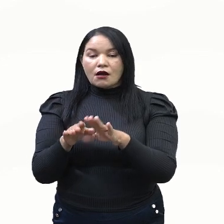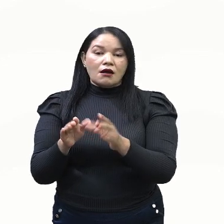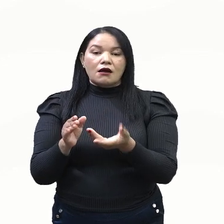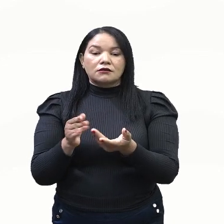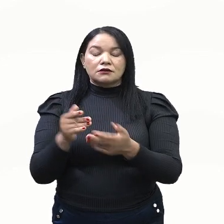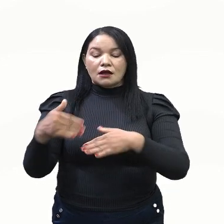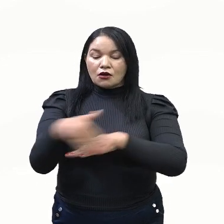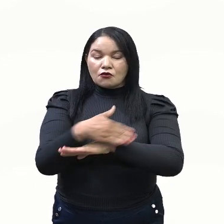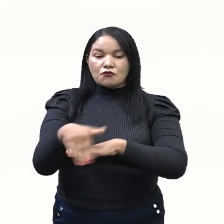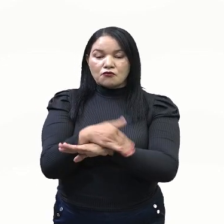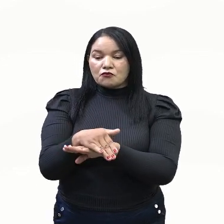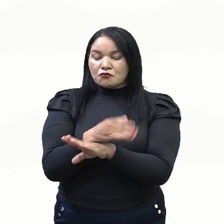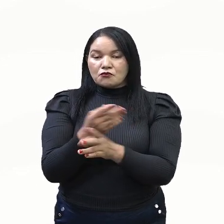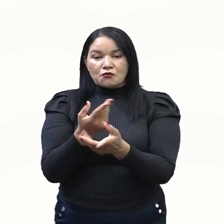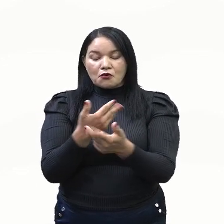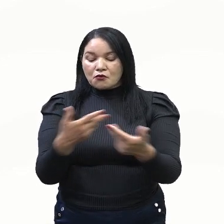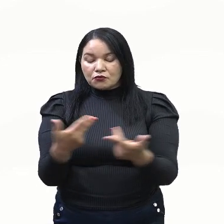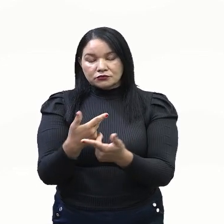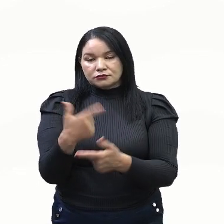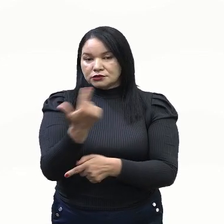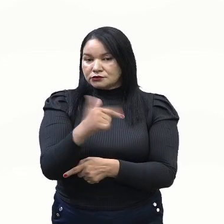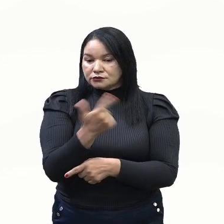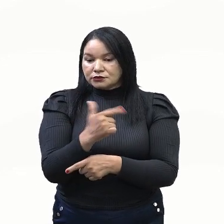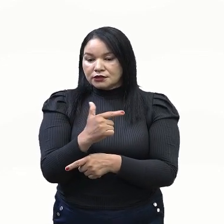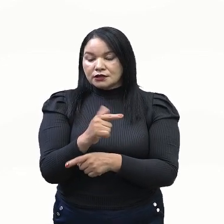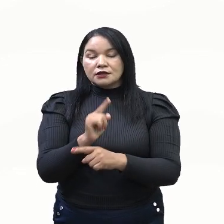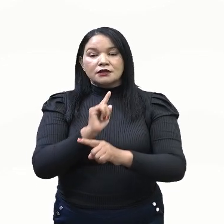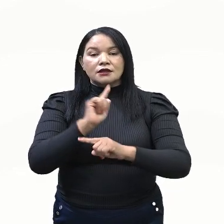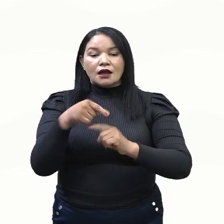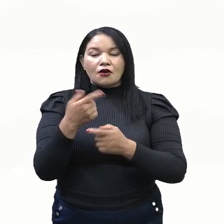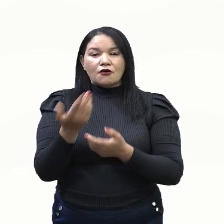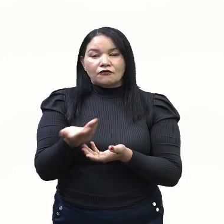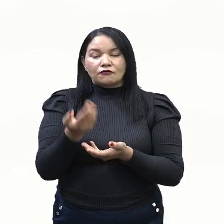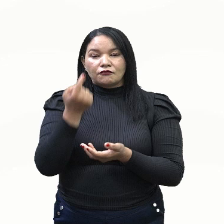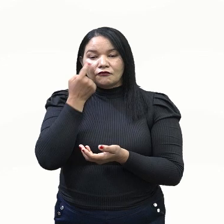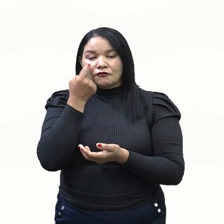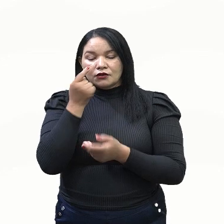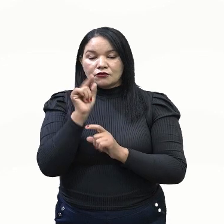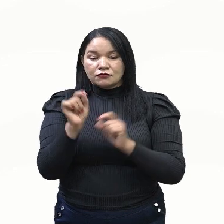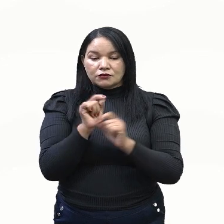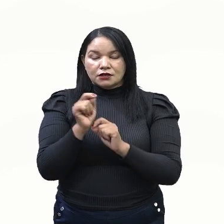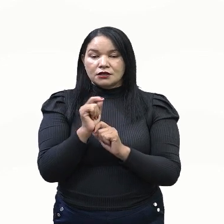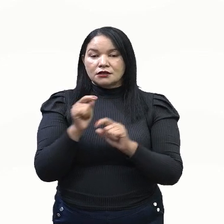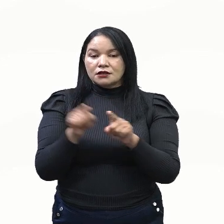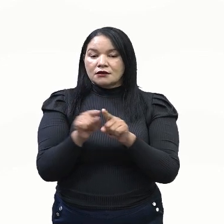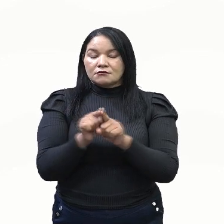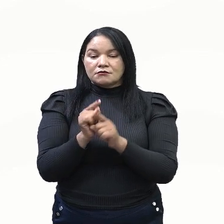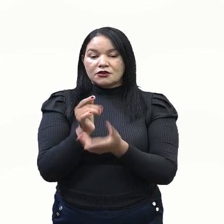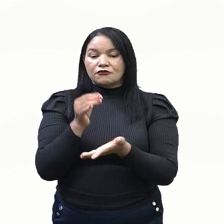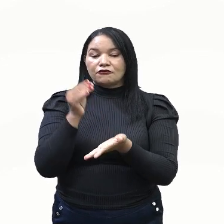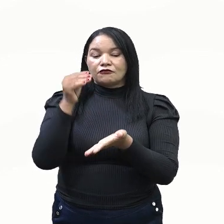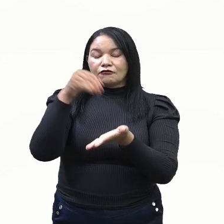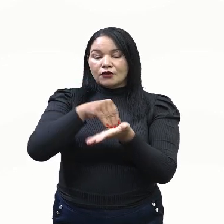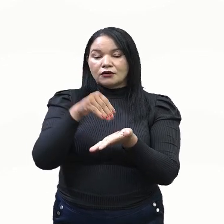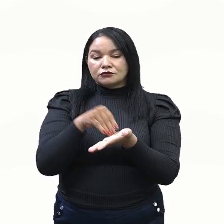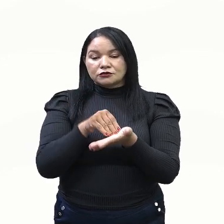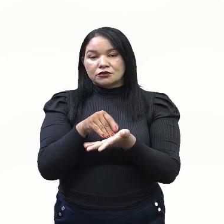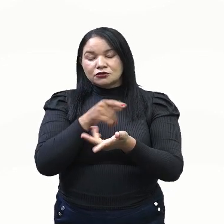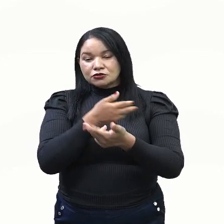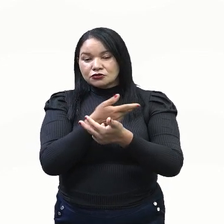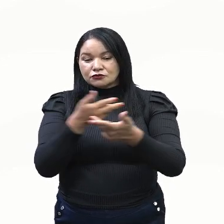a nada, ok? E aí nós vamos observar também que havia ausência de medidas adequadas